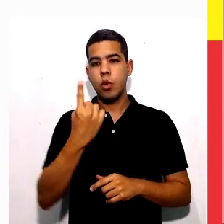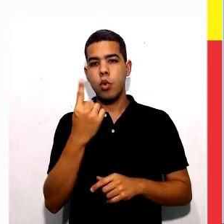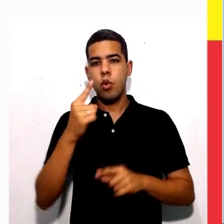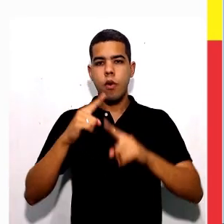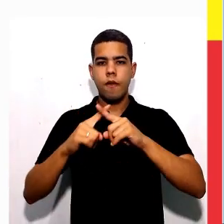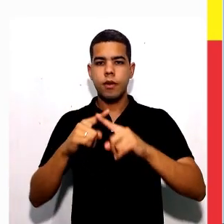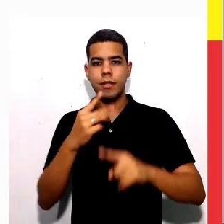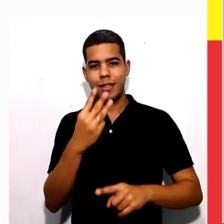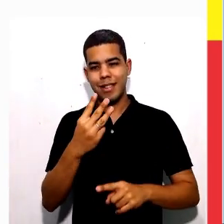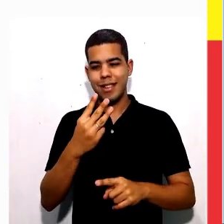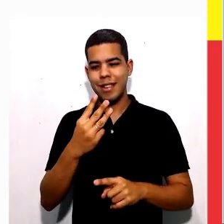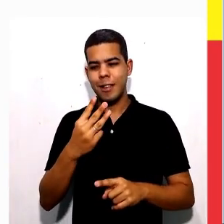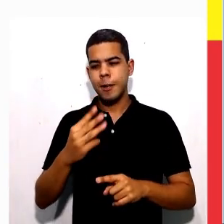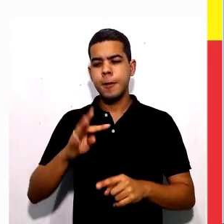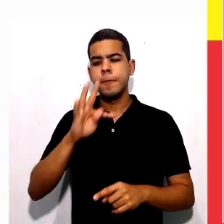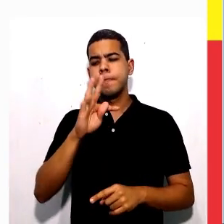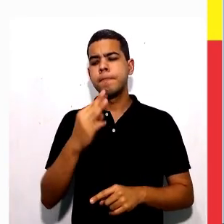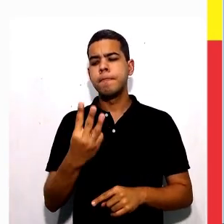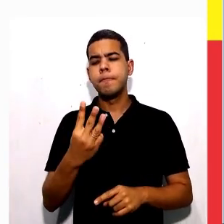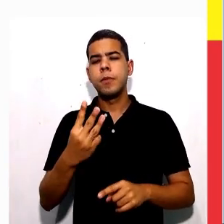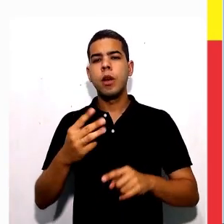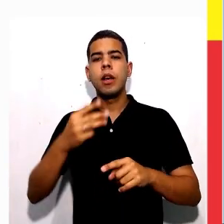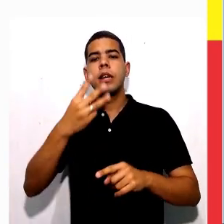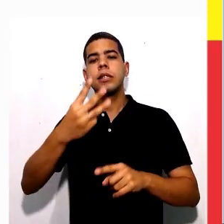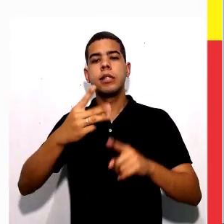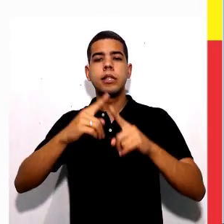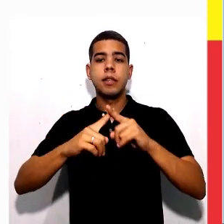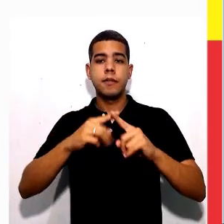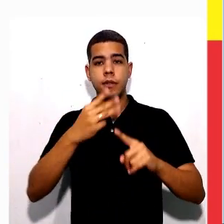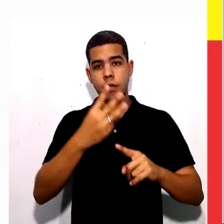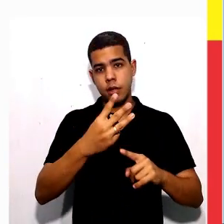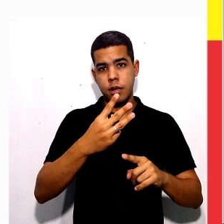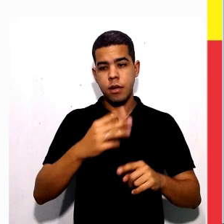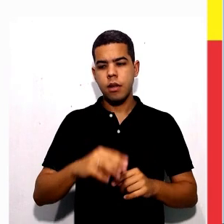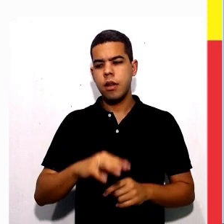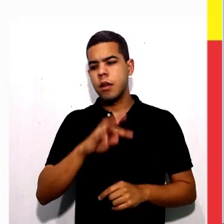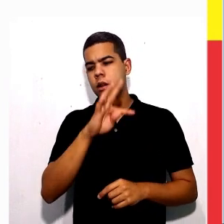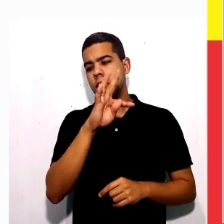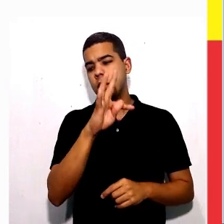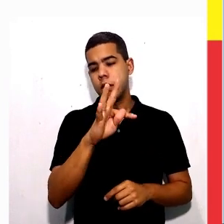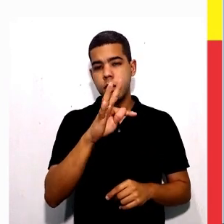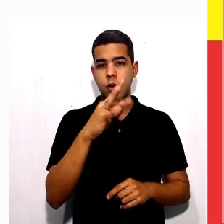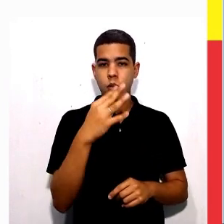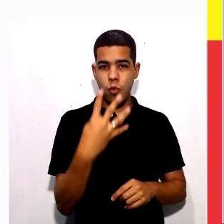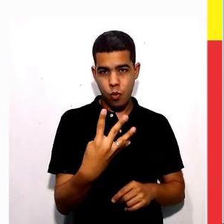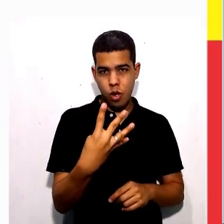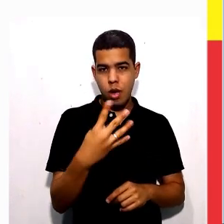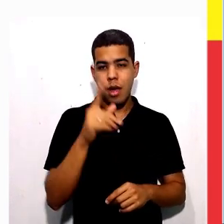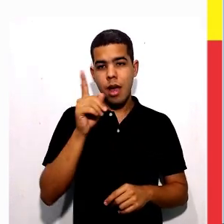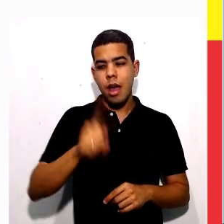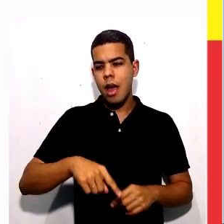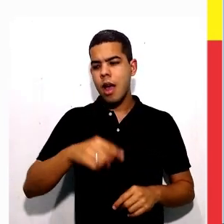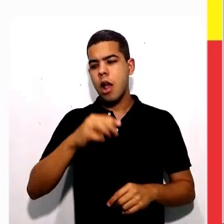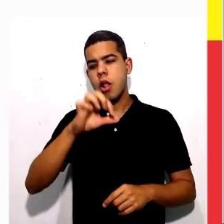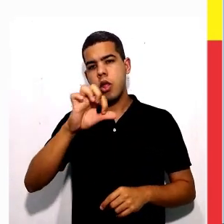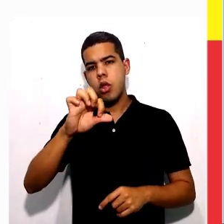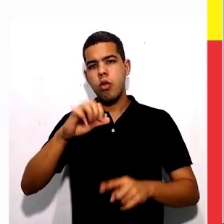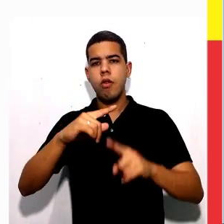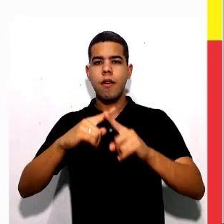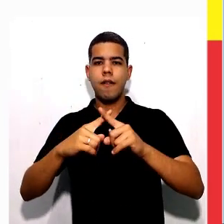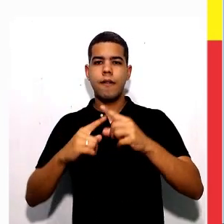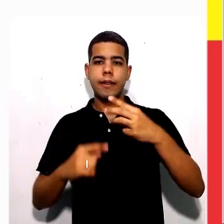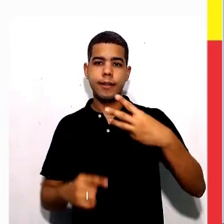3 é 3 vezes 3, 9. E o triângulo 4, 3, quer dizer 9 vezes